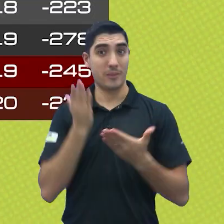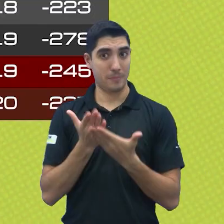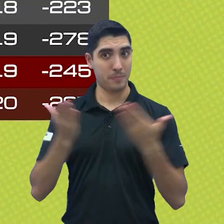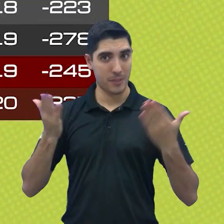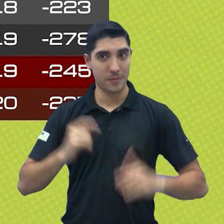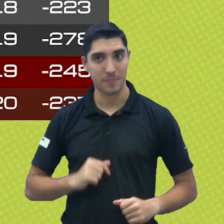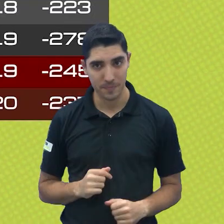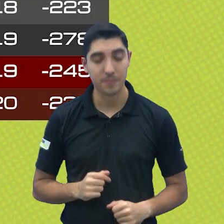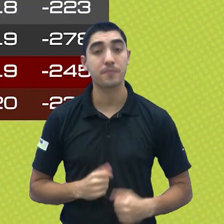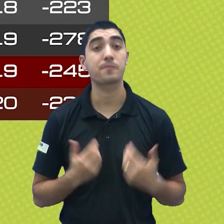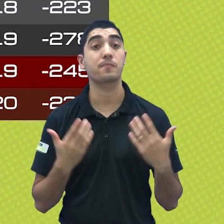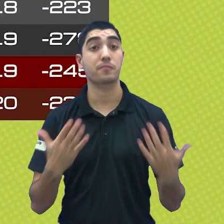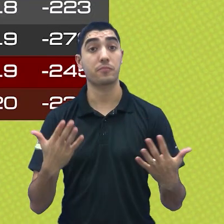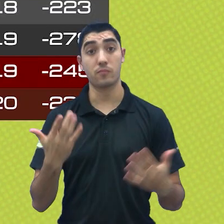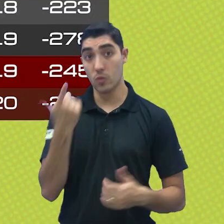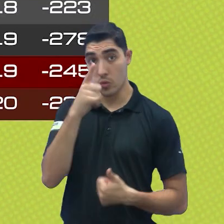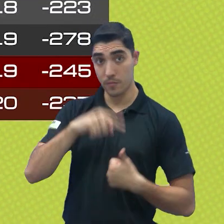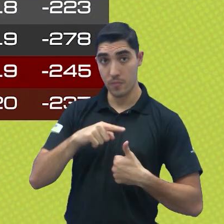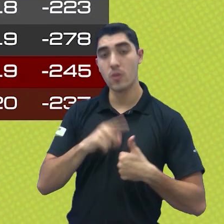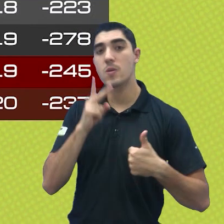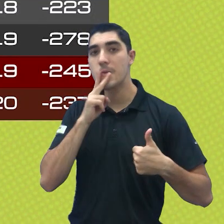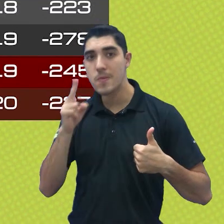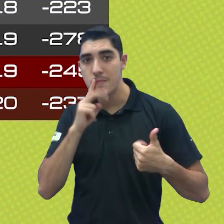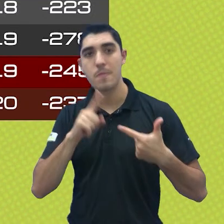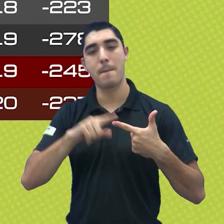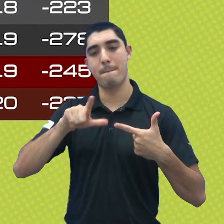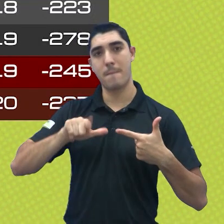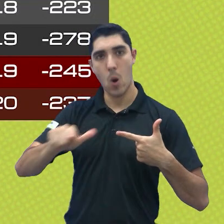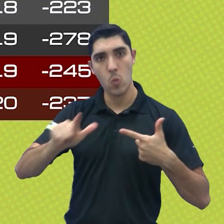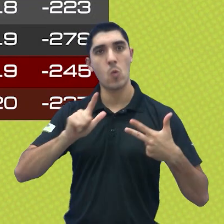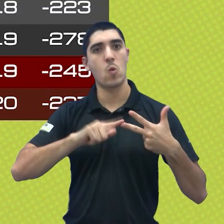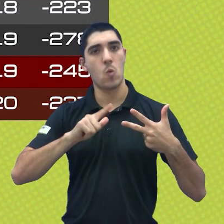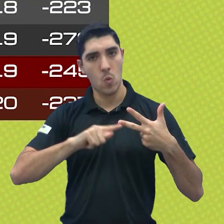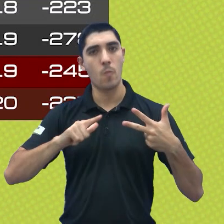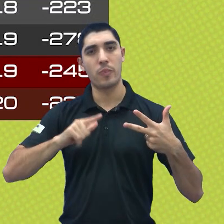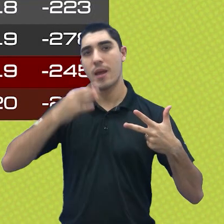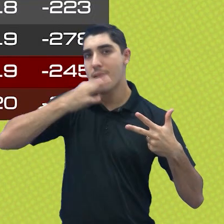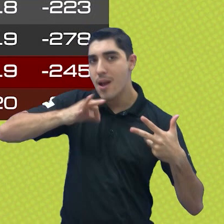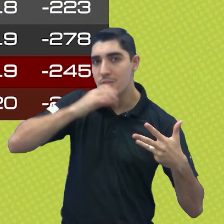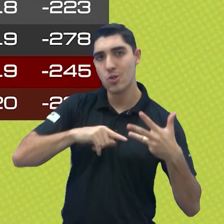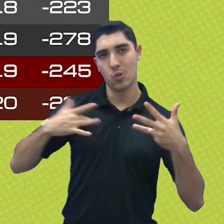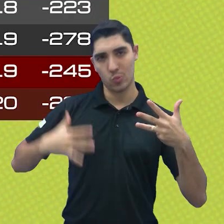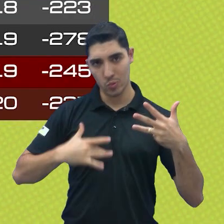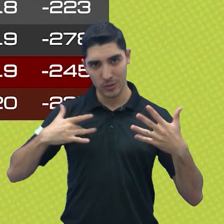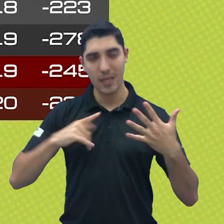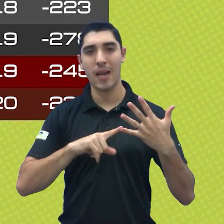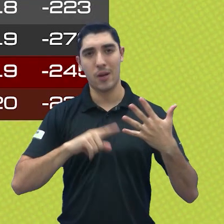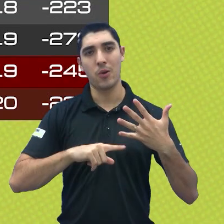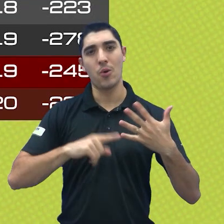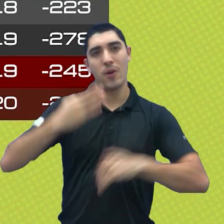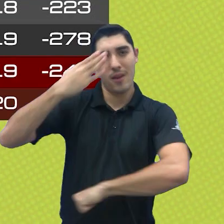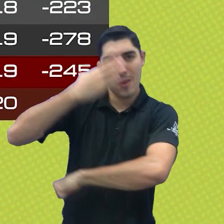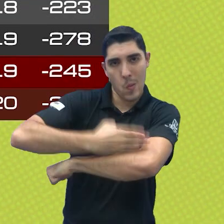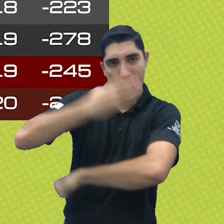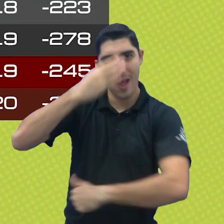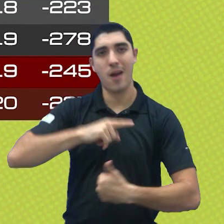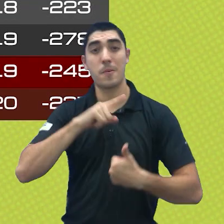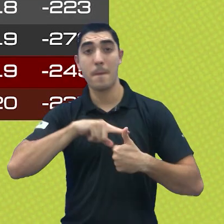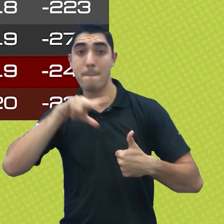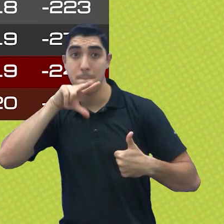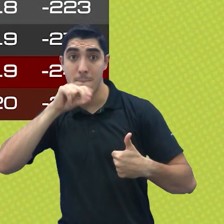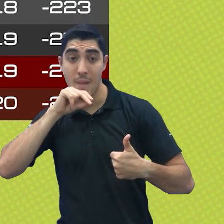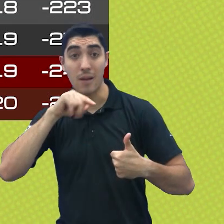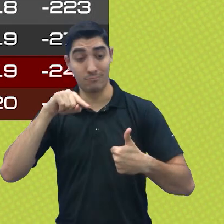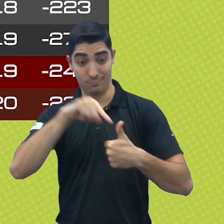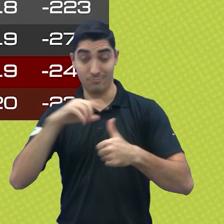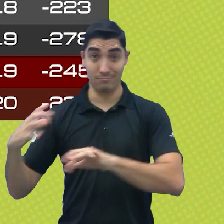caro Matheus. União Corinthians, Bauru, Caxias, Cruzeiro, Rio Claro e também o Pato Basquete. Se terminasse hoje o NBB, essas 16